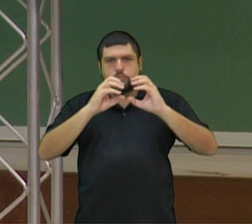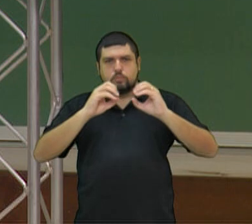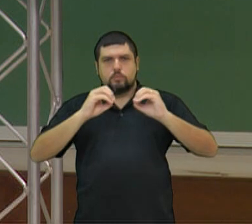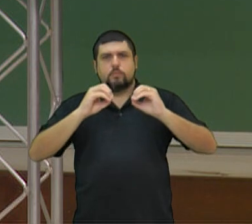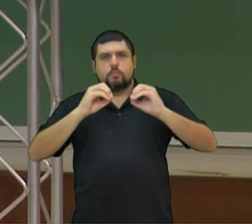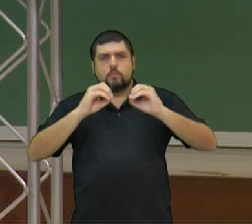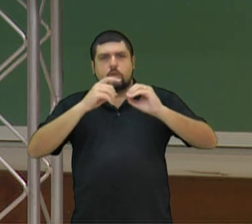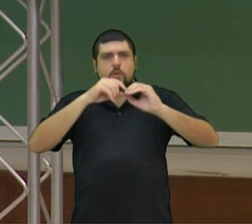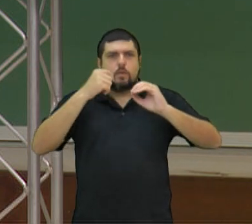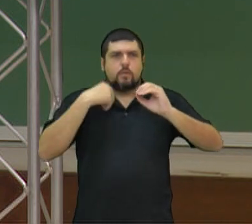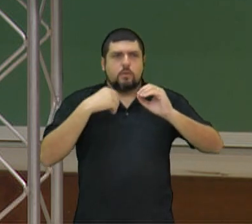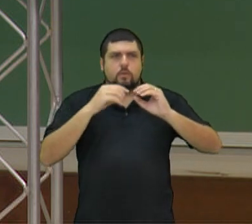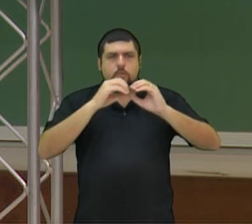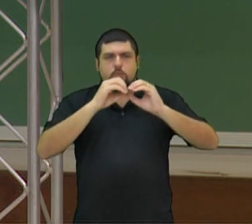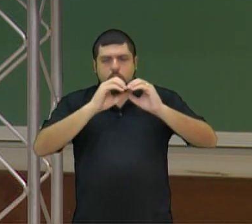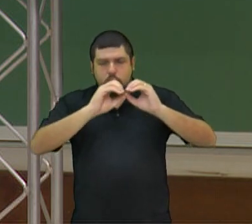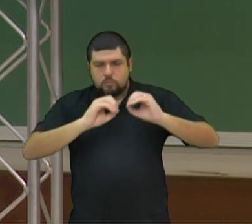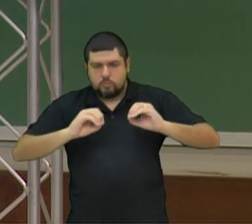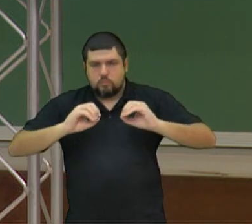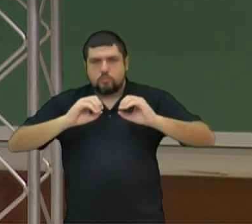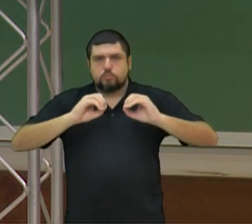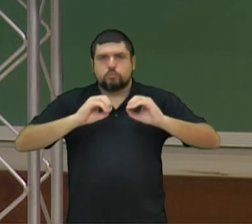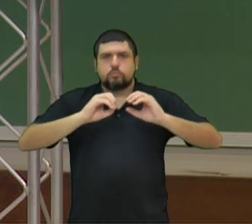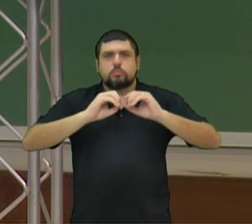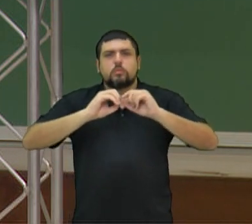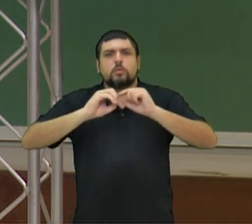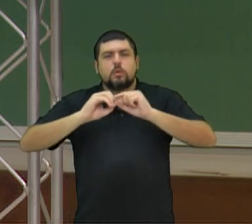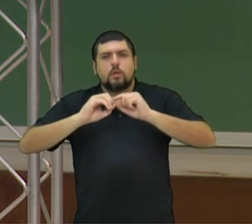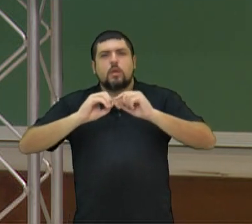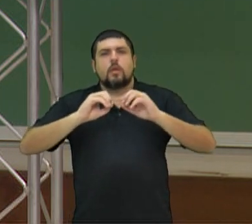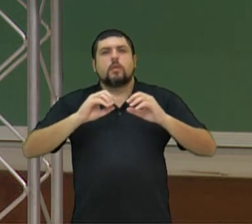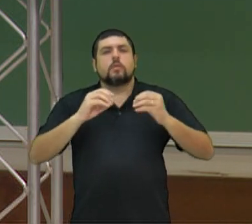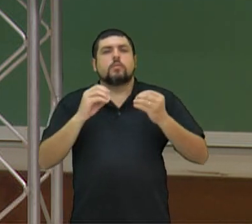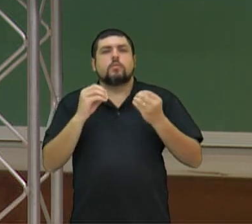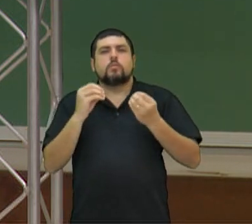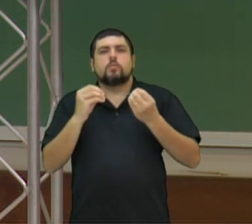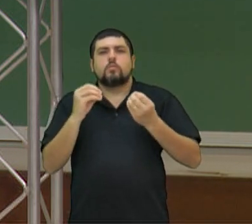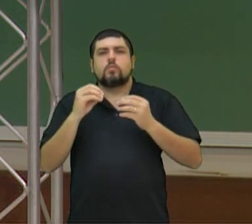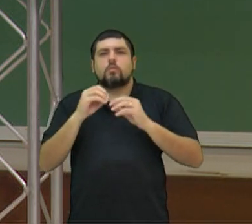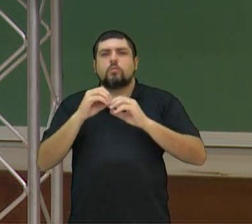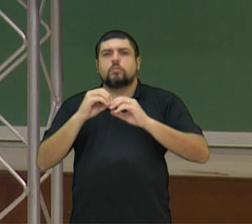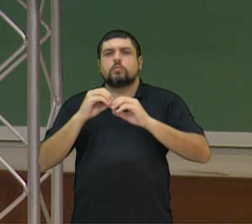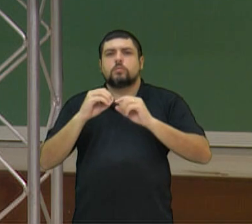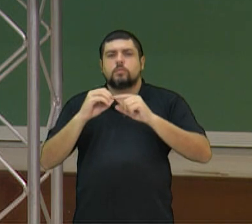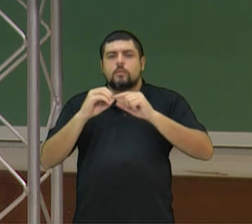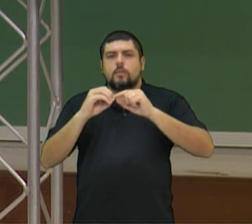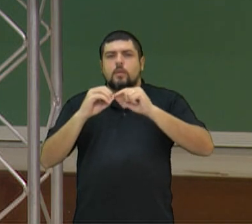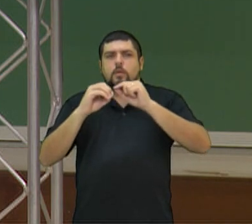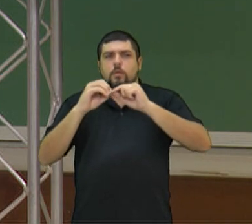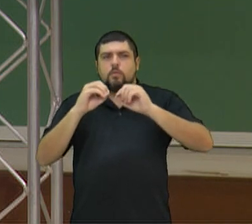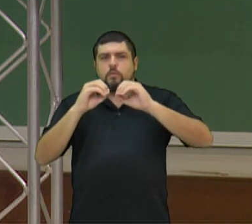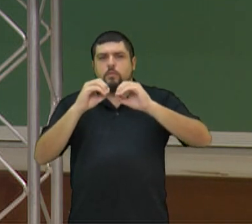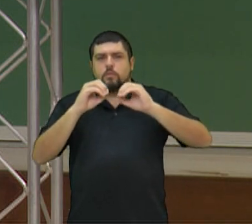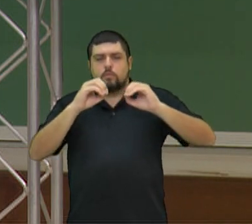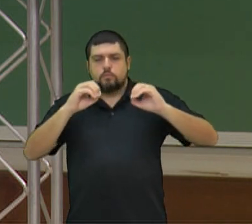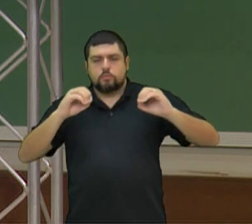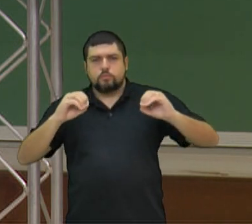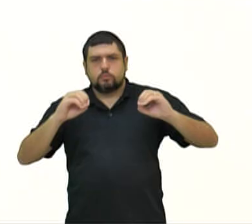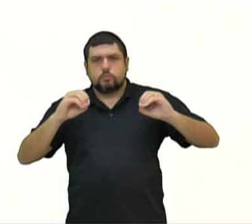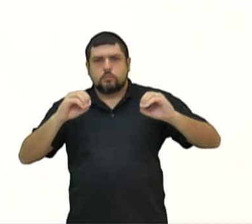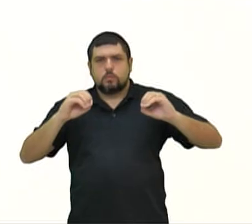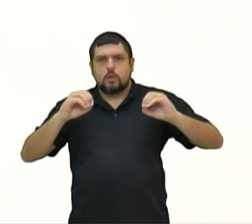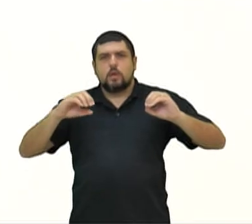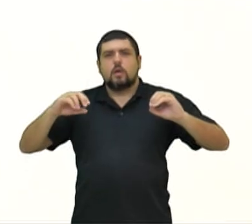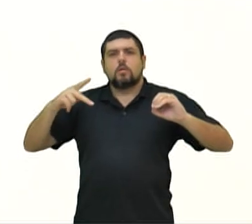nessa parte aqui, ela vai produzir um ovócito, né, que vai se dividir num ovócito secundário e um glóbulo